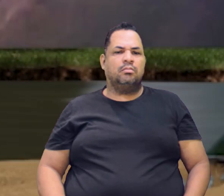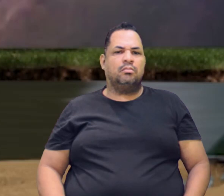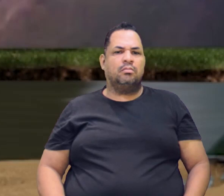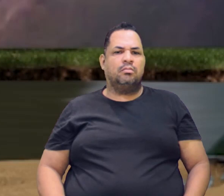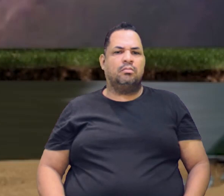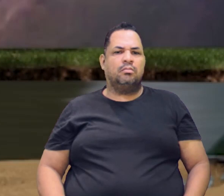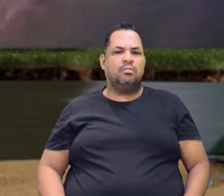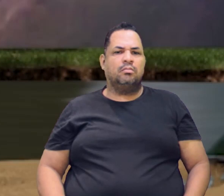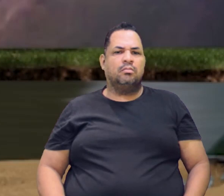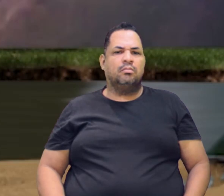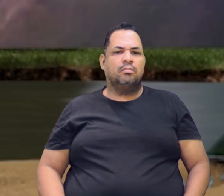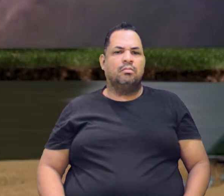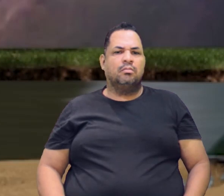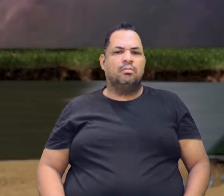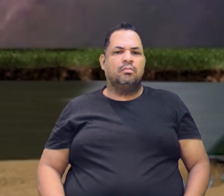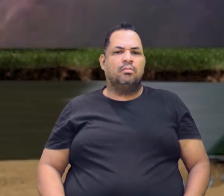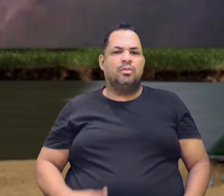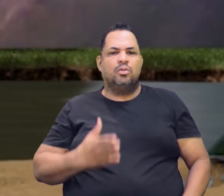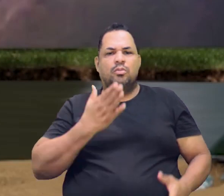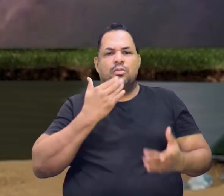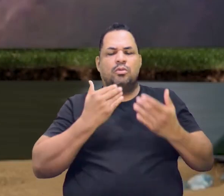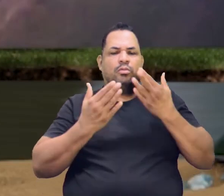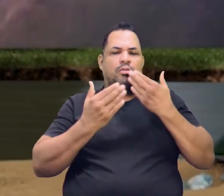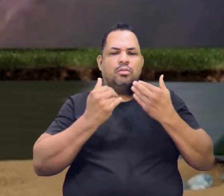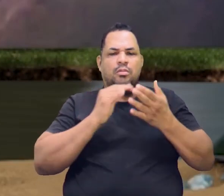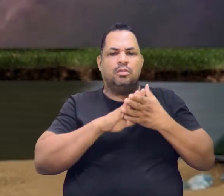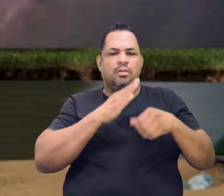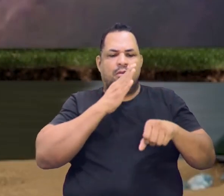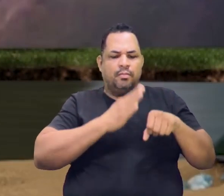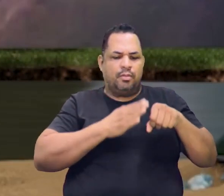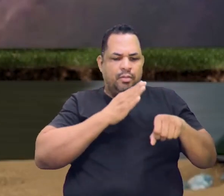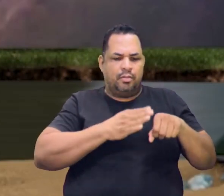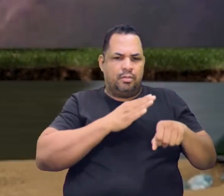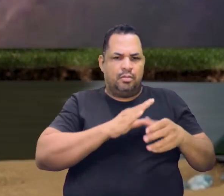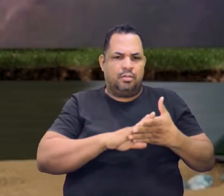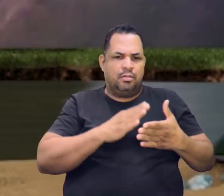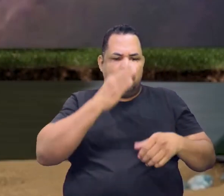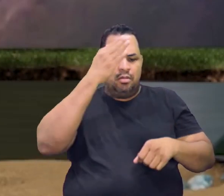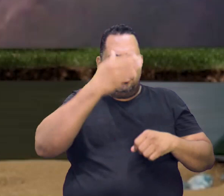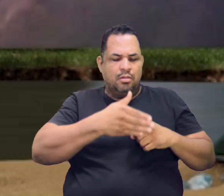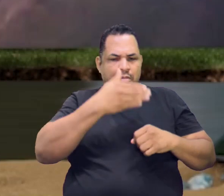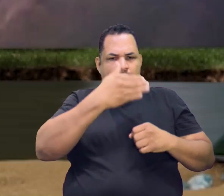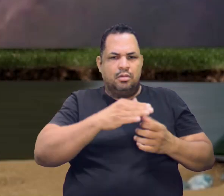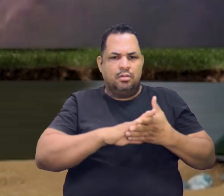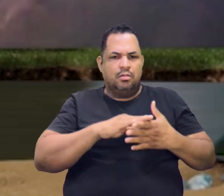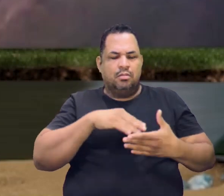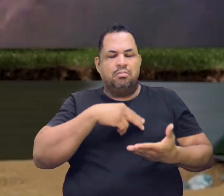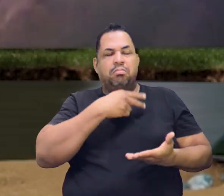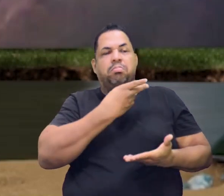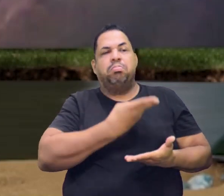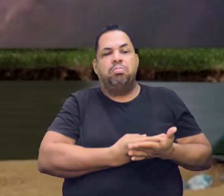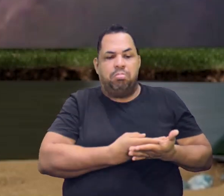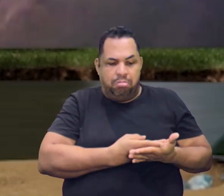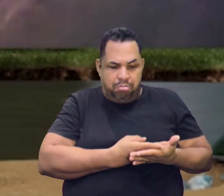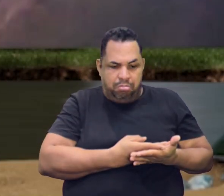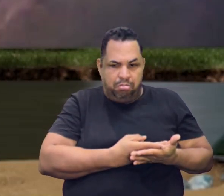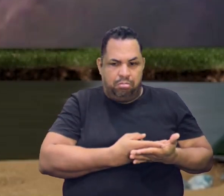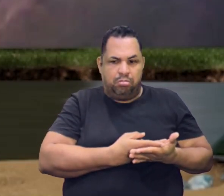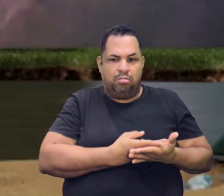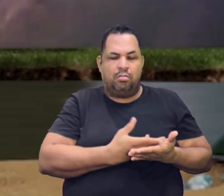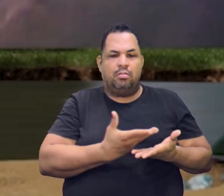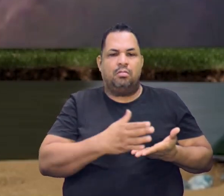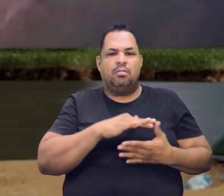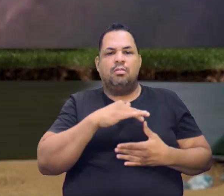ele. Aí o Rondon foi, comeu abacaxi e desmaiou. No dia seguinte, quando o médico chegou